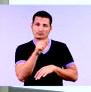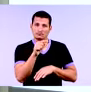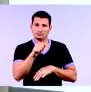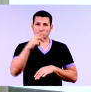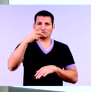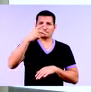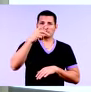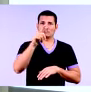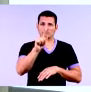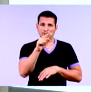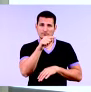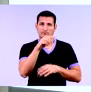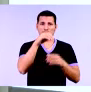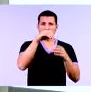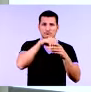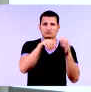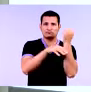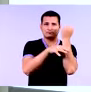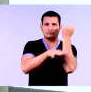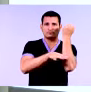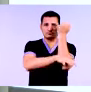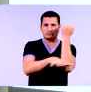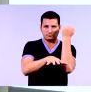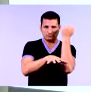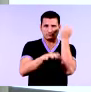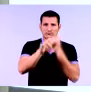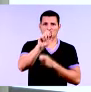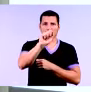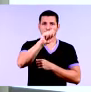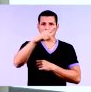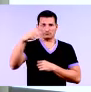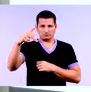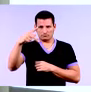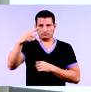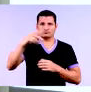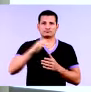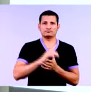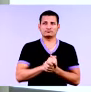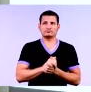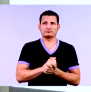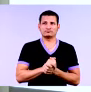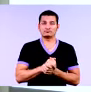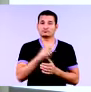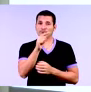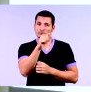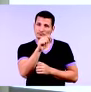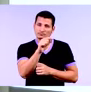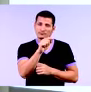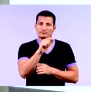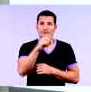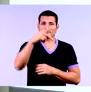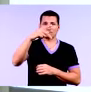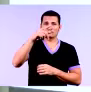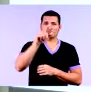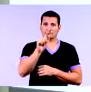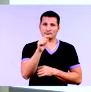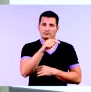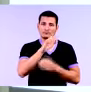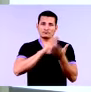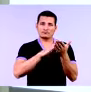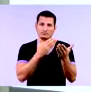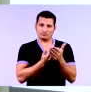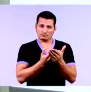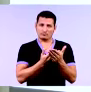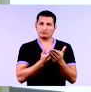fica dentro de um servidor de aplicativo, como nós vimos na primeira aula, e essa página ela é interpretada no momento em que